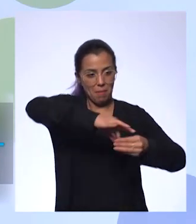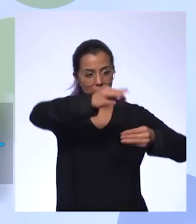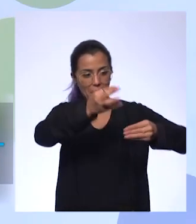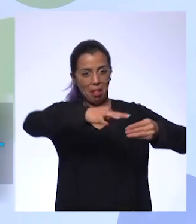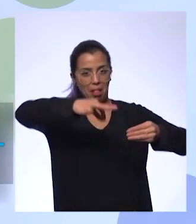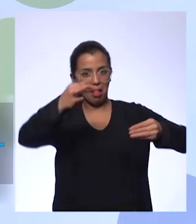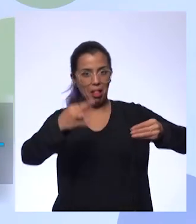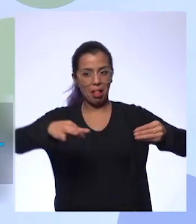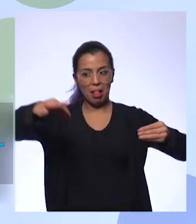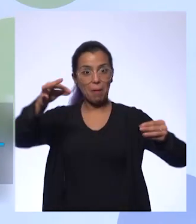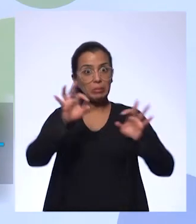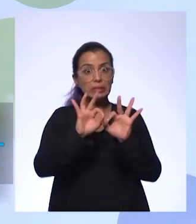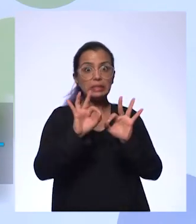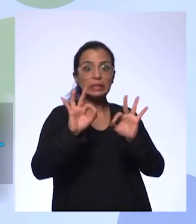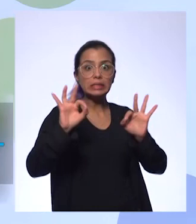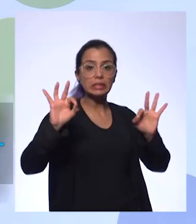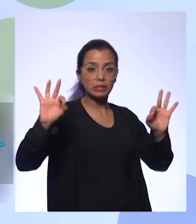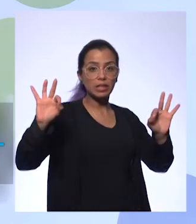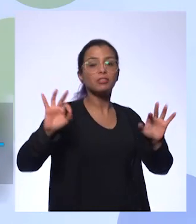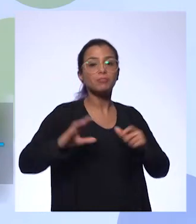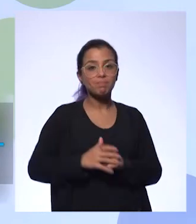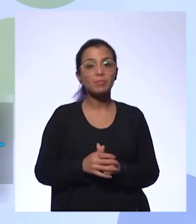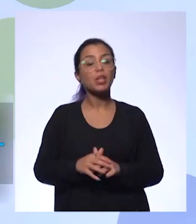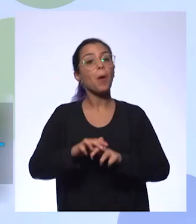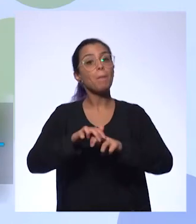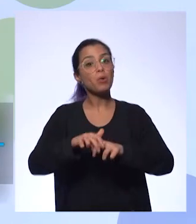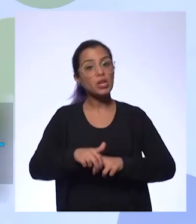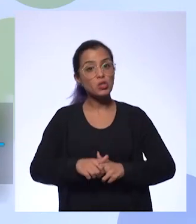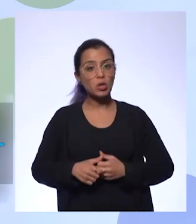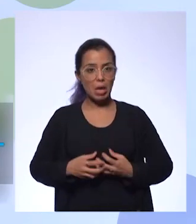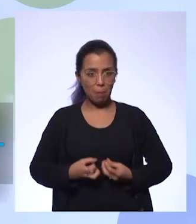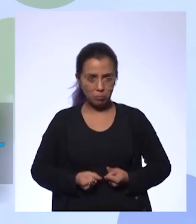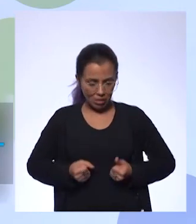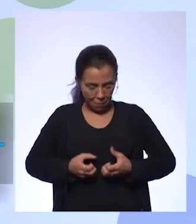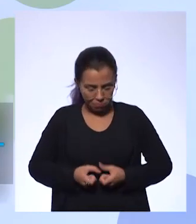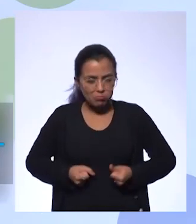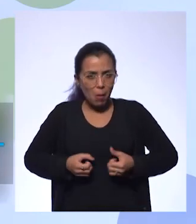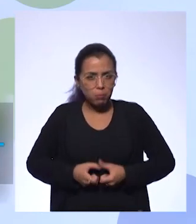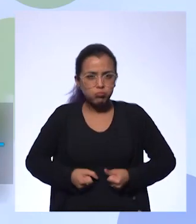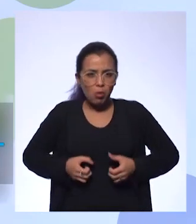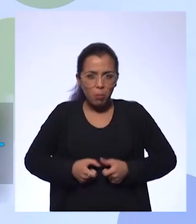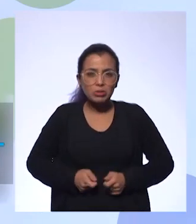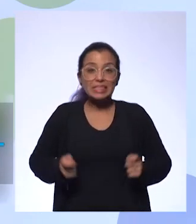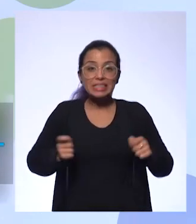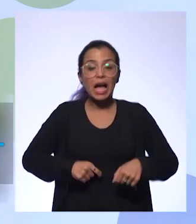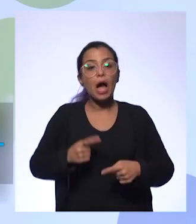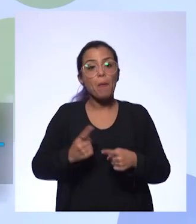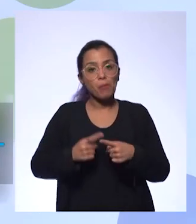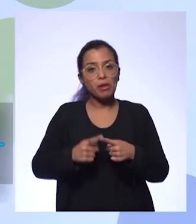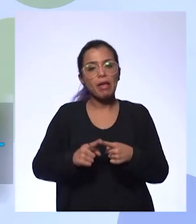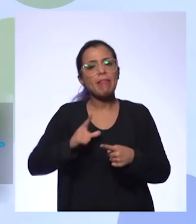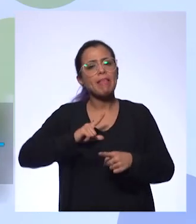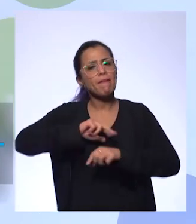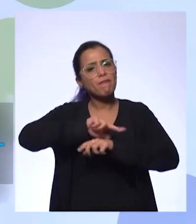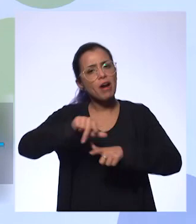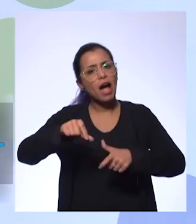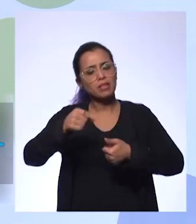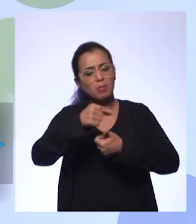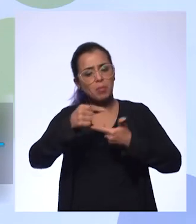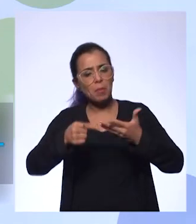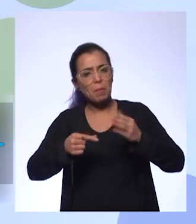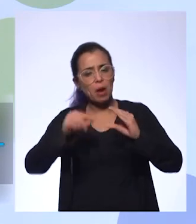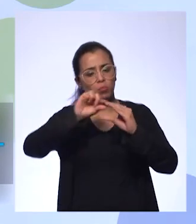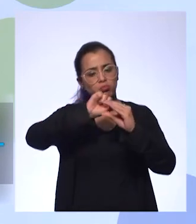possível ser tão eficiente justamente por causa dessas microvilosidades, tá? Então, a gente